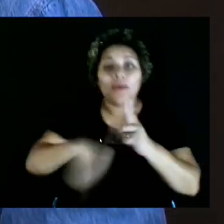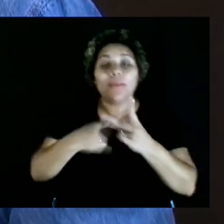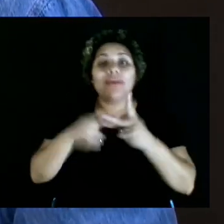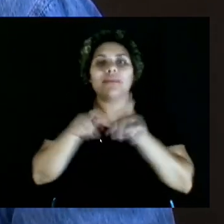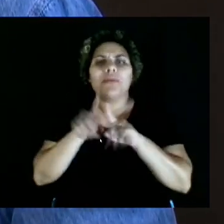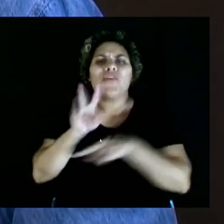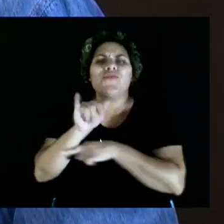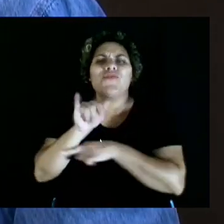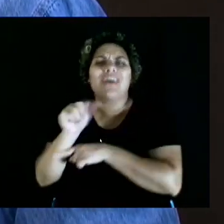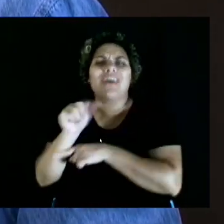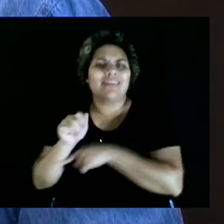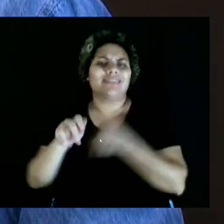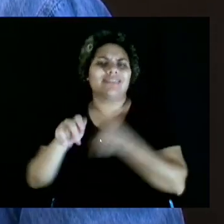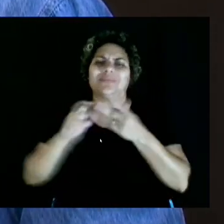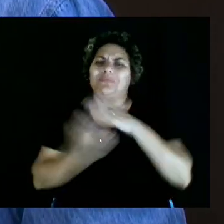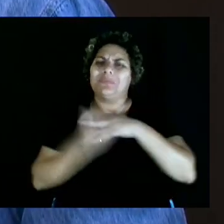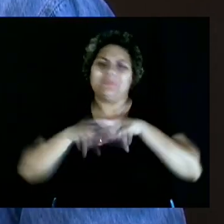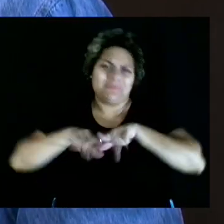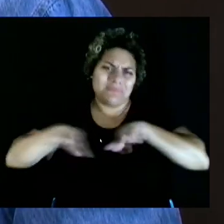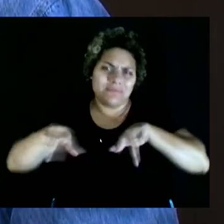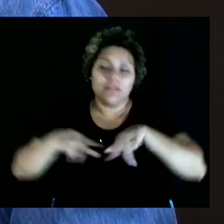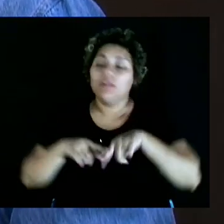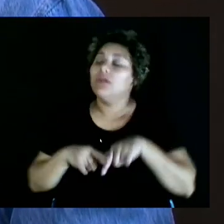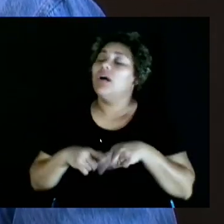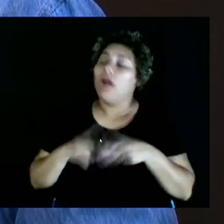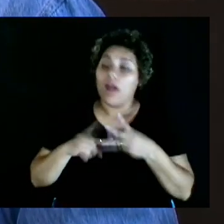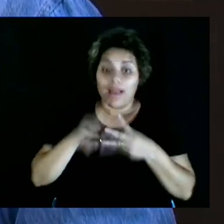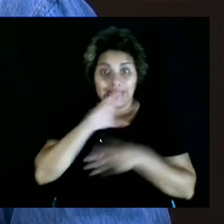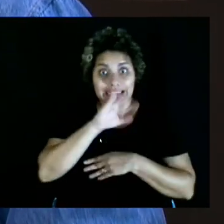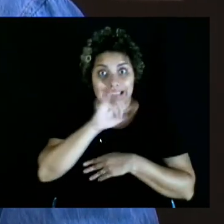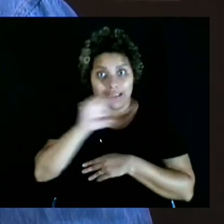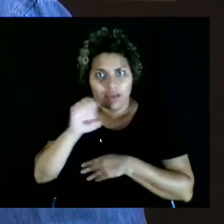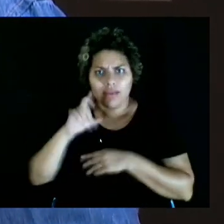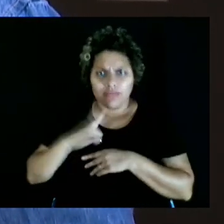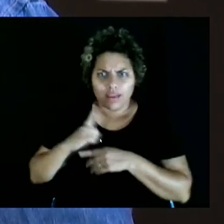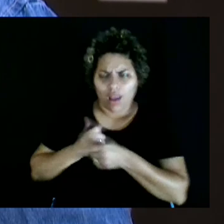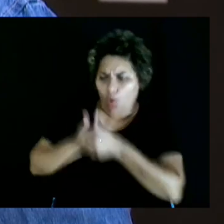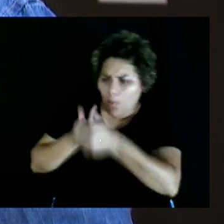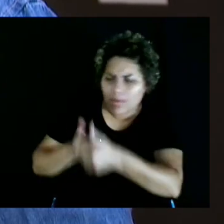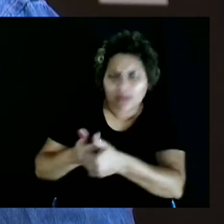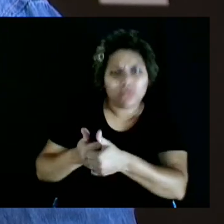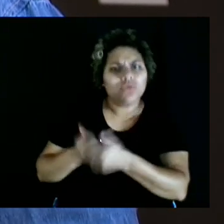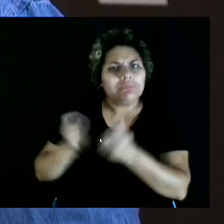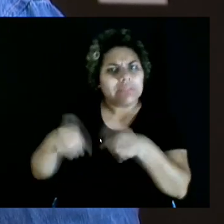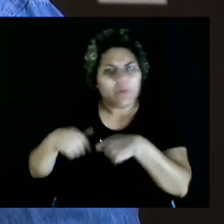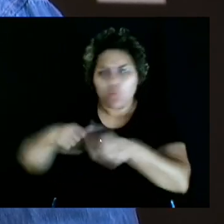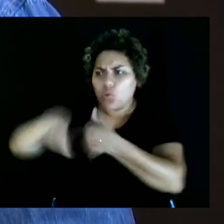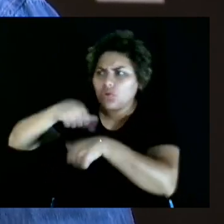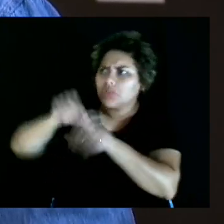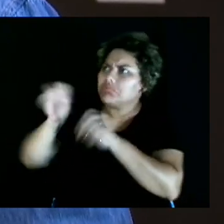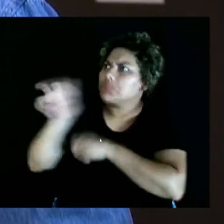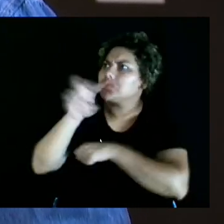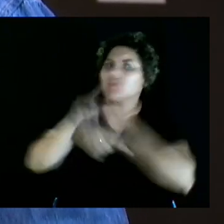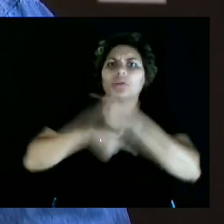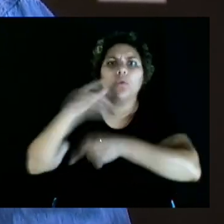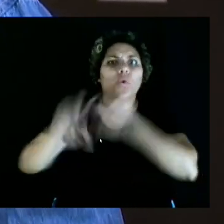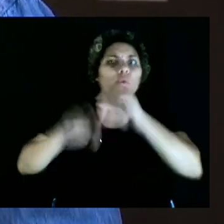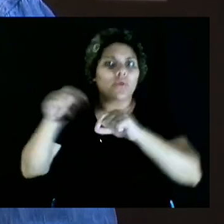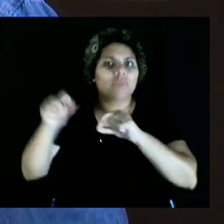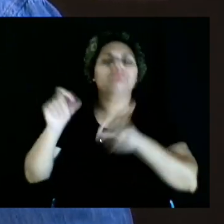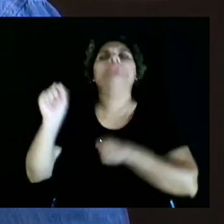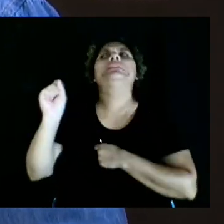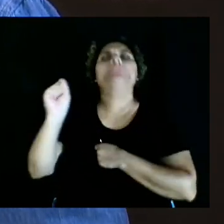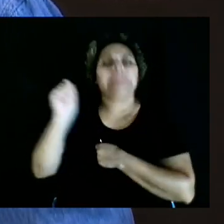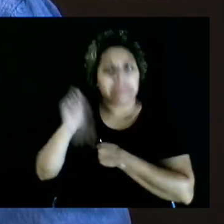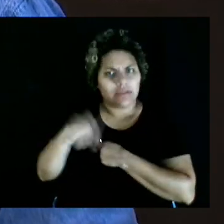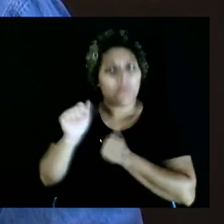para ele. E o CIE tem acompanhado de perto aí as mudanças no mercado de trabalho? De perto, inclusive